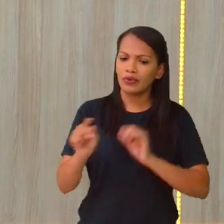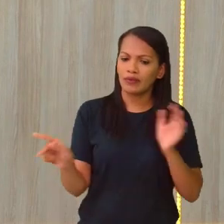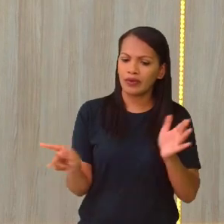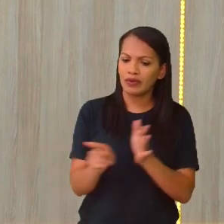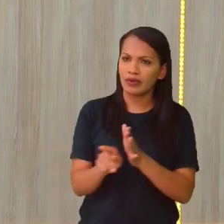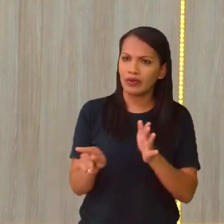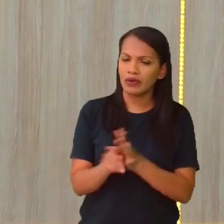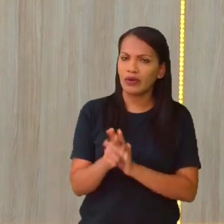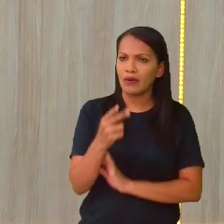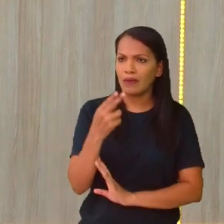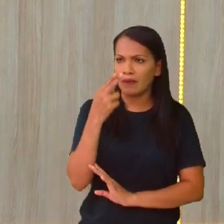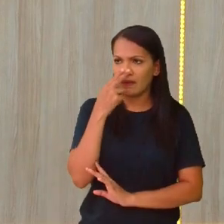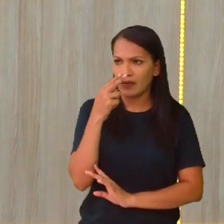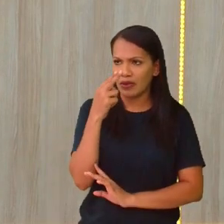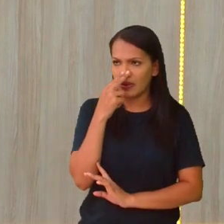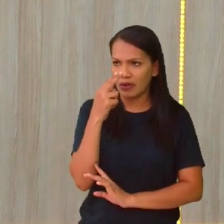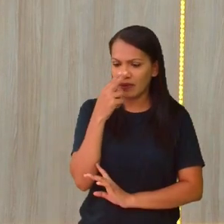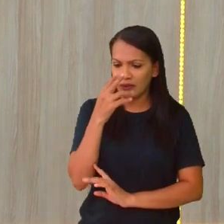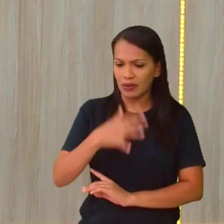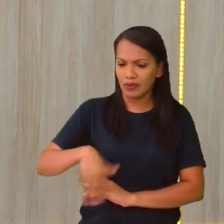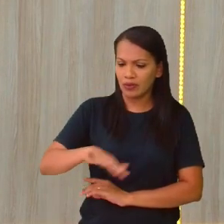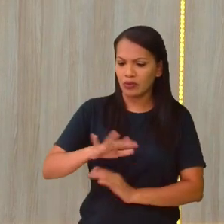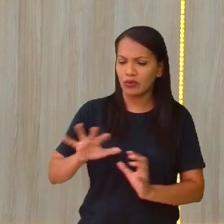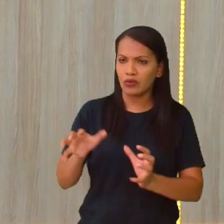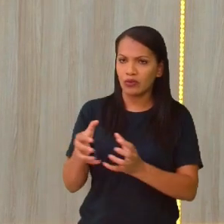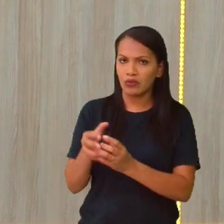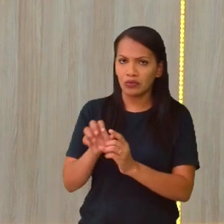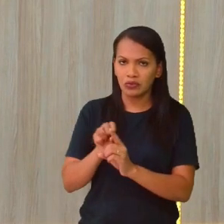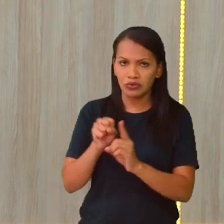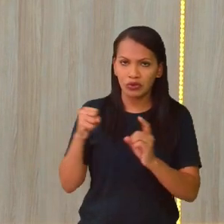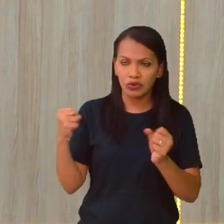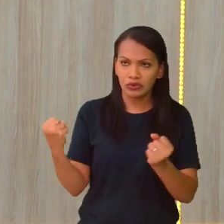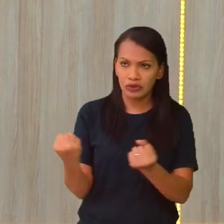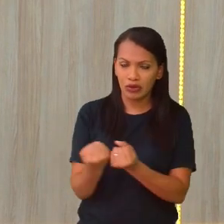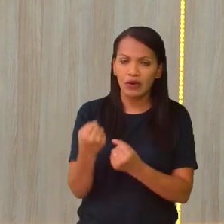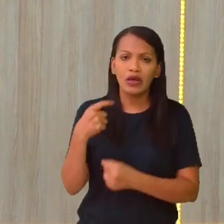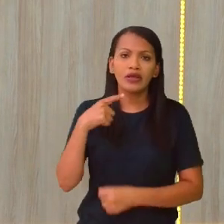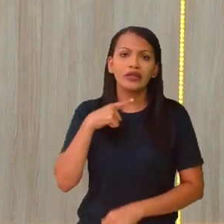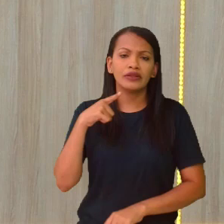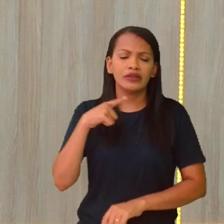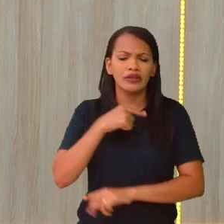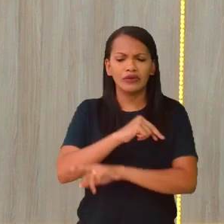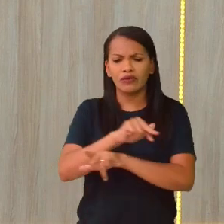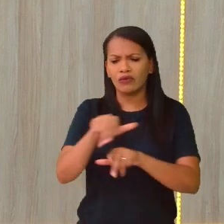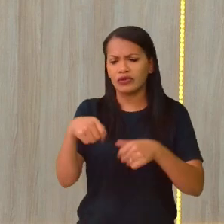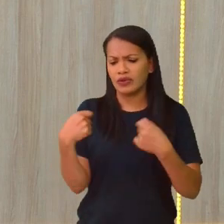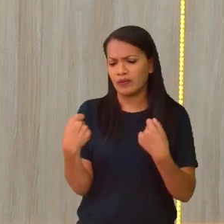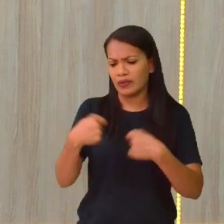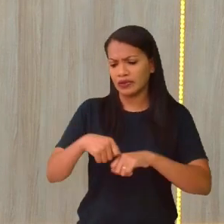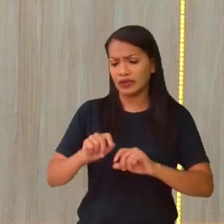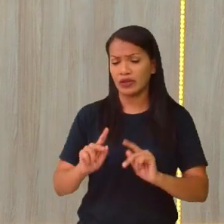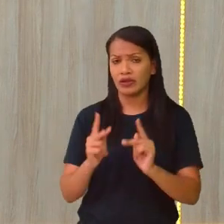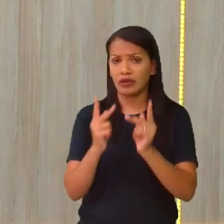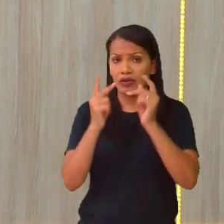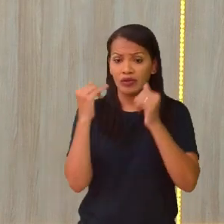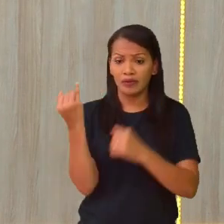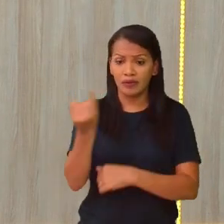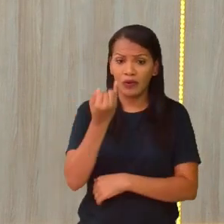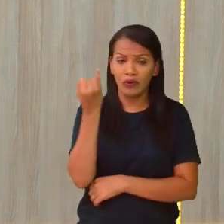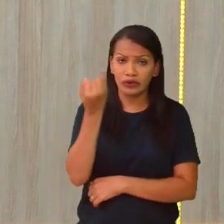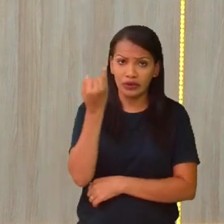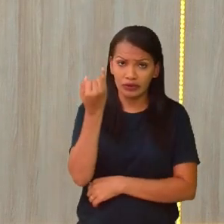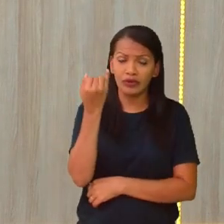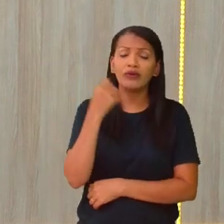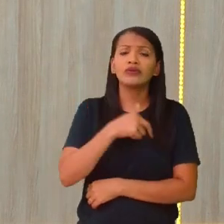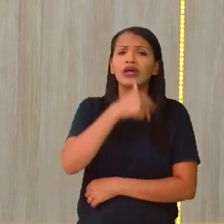pertencentes a um mesmo grupo, né? E aí a gente tem uma série de coisas que a gente precisa valorizar no Natal,